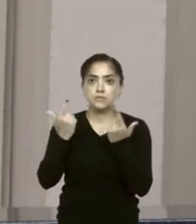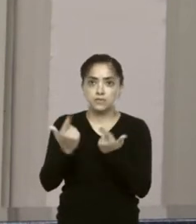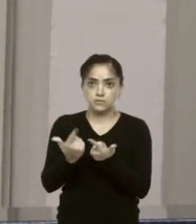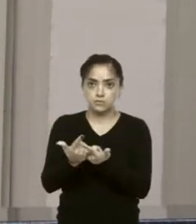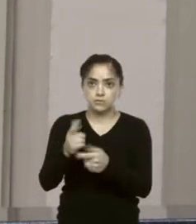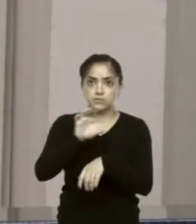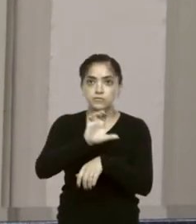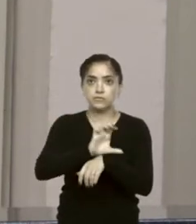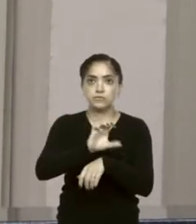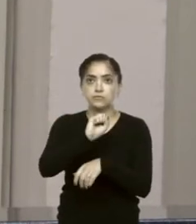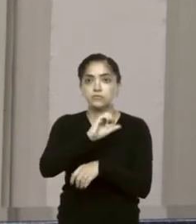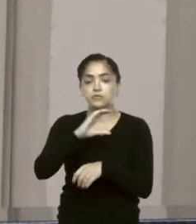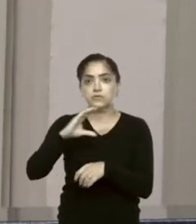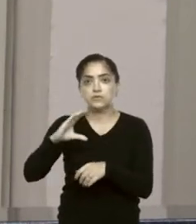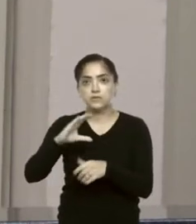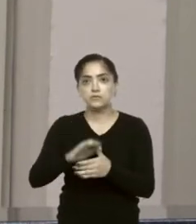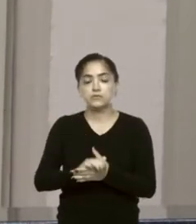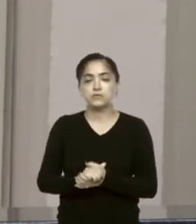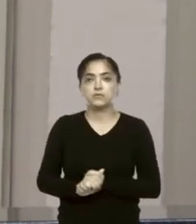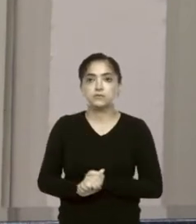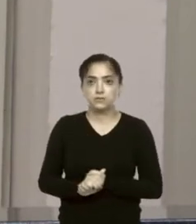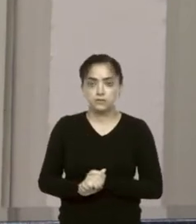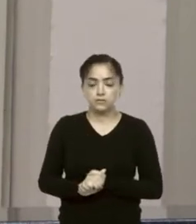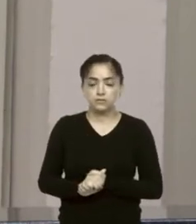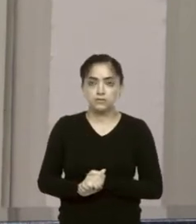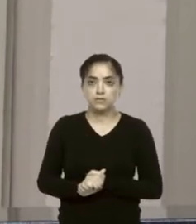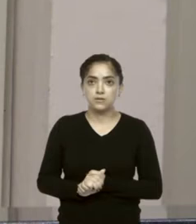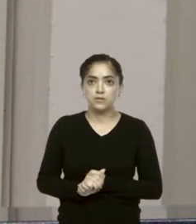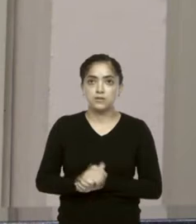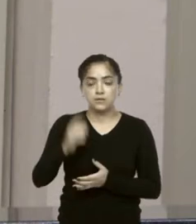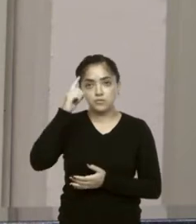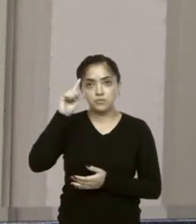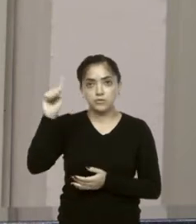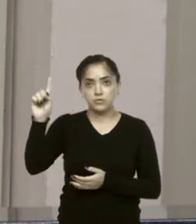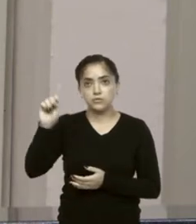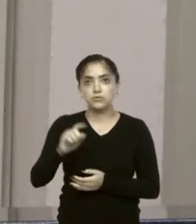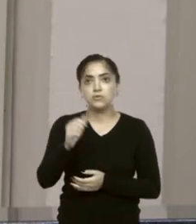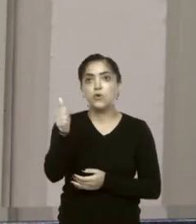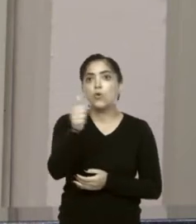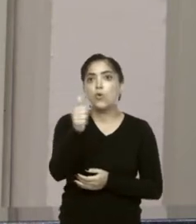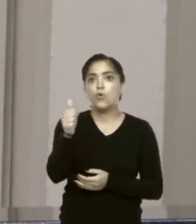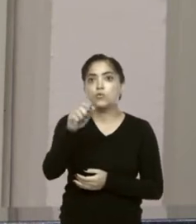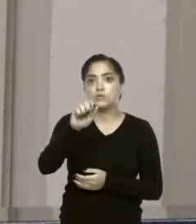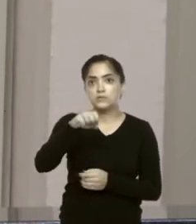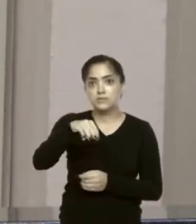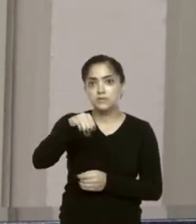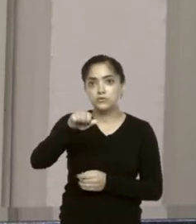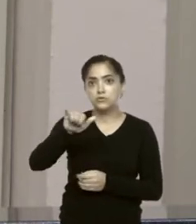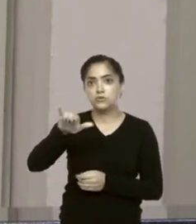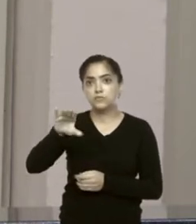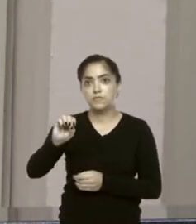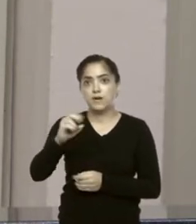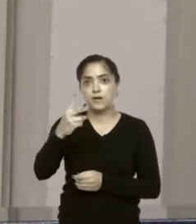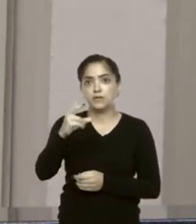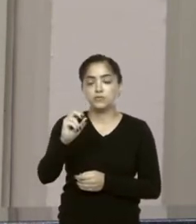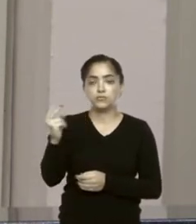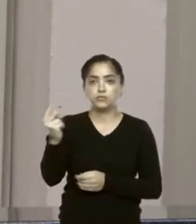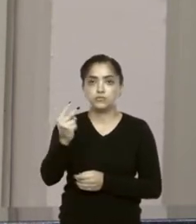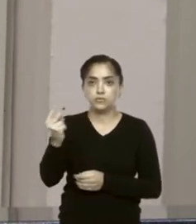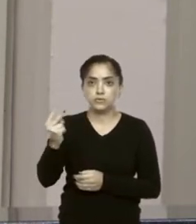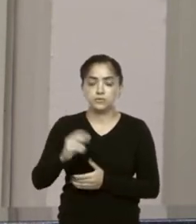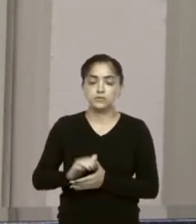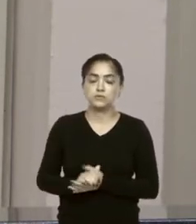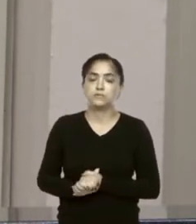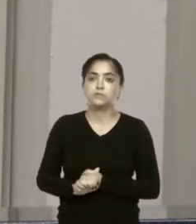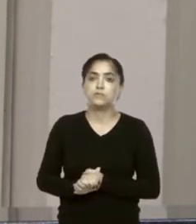Assembleia Legislativa do Estado de Santa Catarina, realizada em 11 de maio de